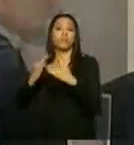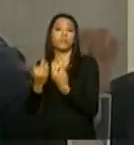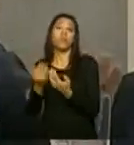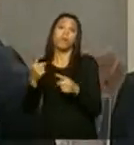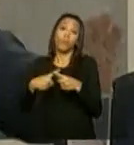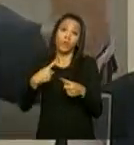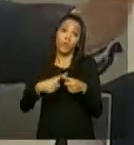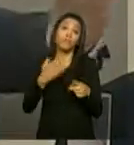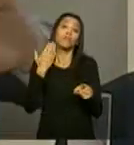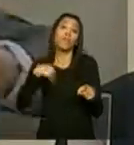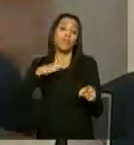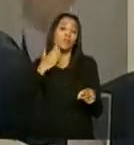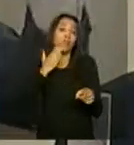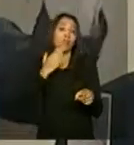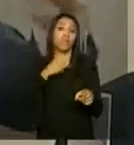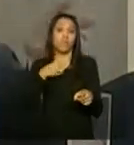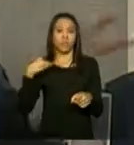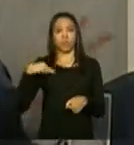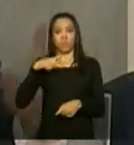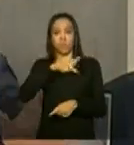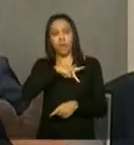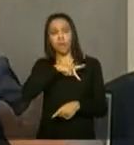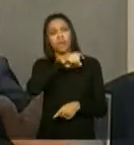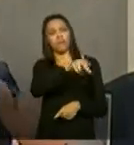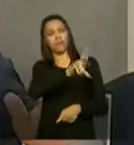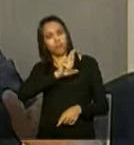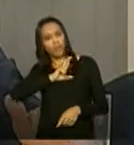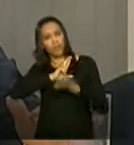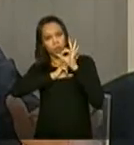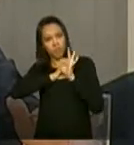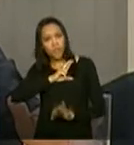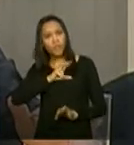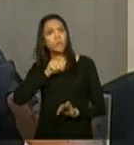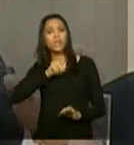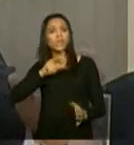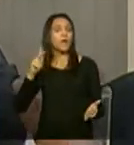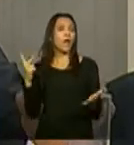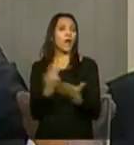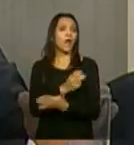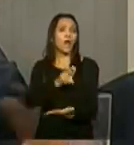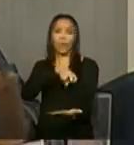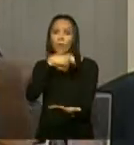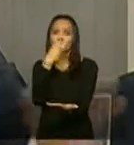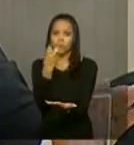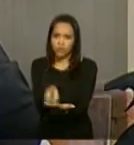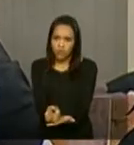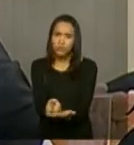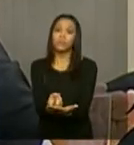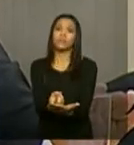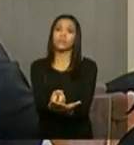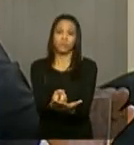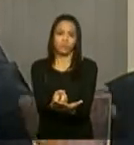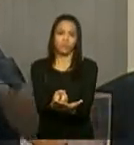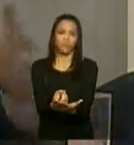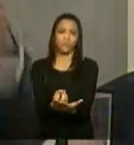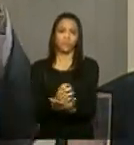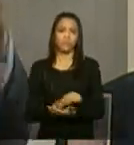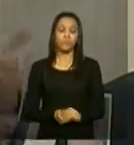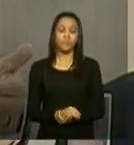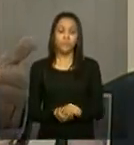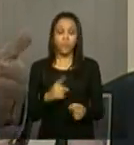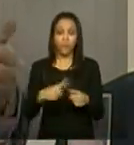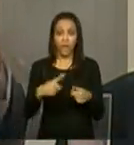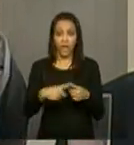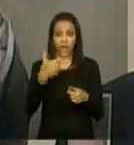lacônica dizendo que o crime de investigação de assassinato está prescrito em 20 anos no brasil